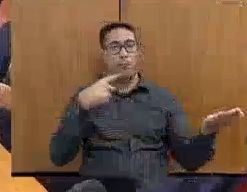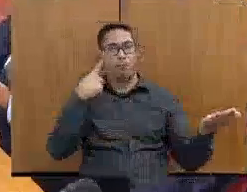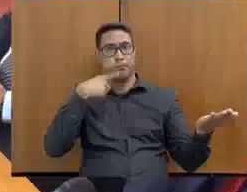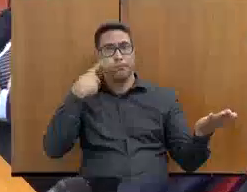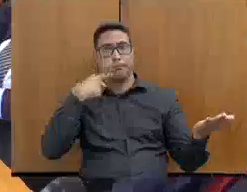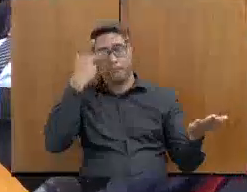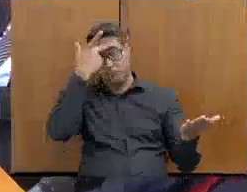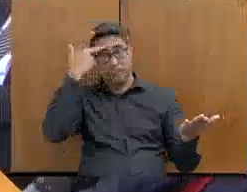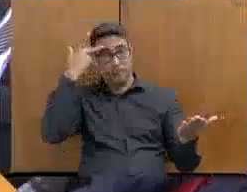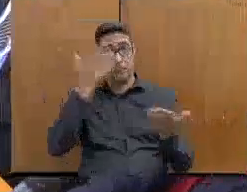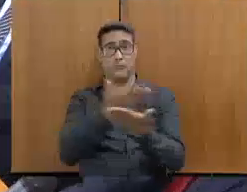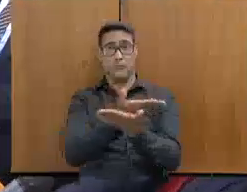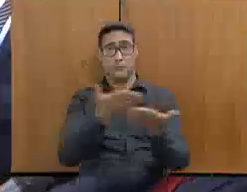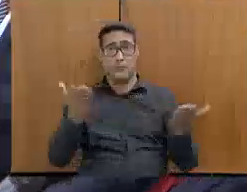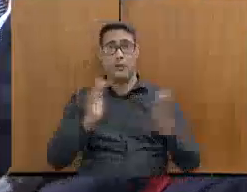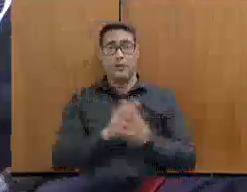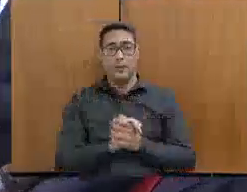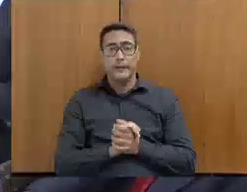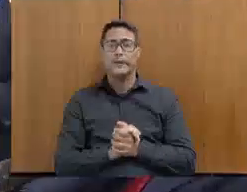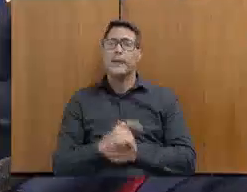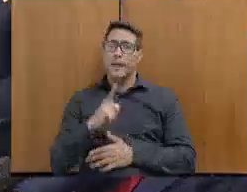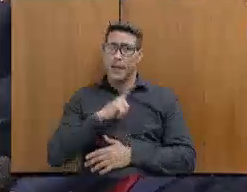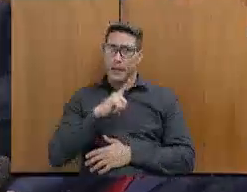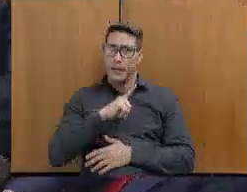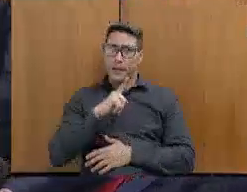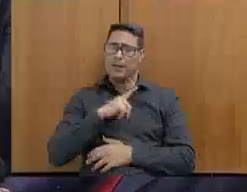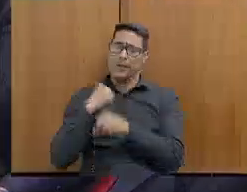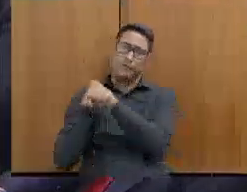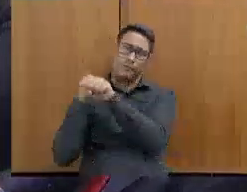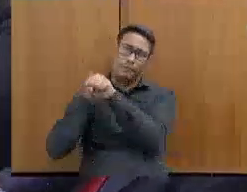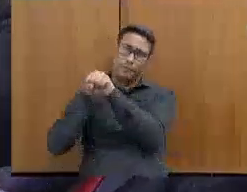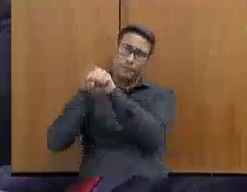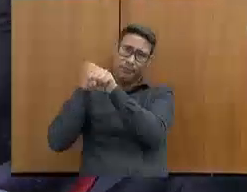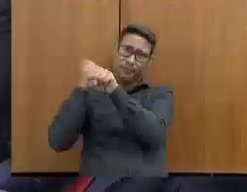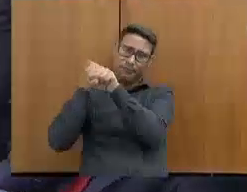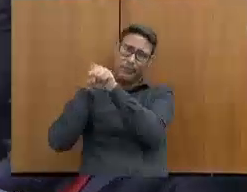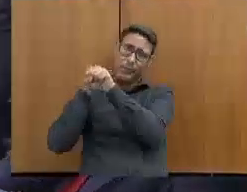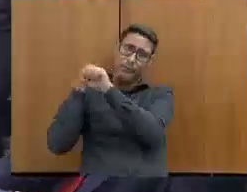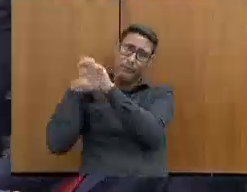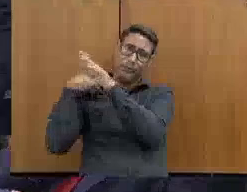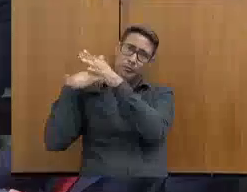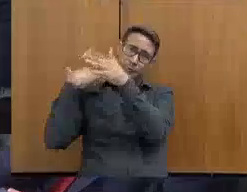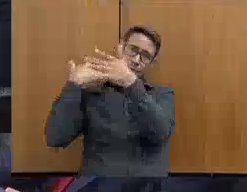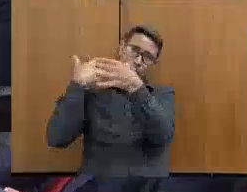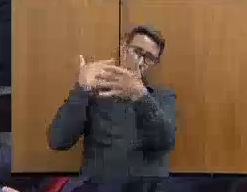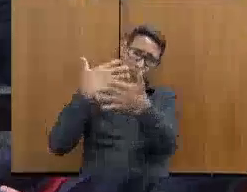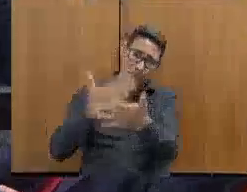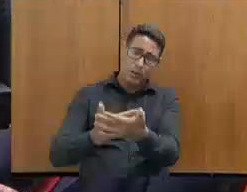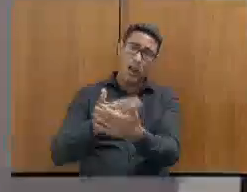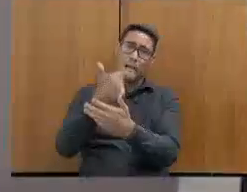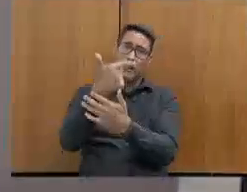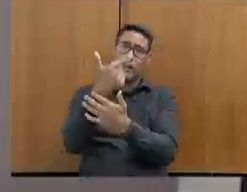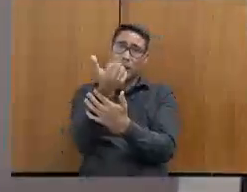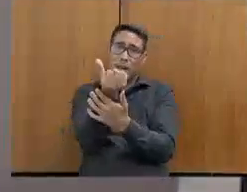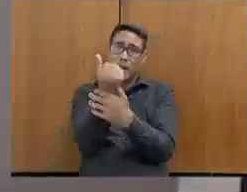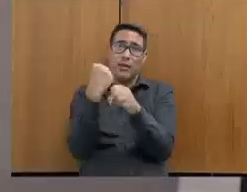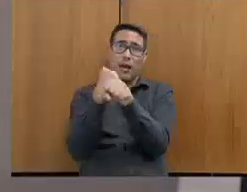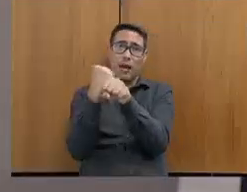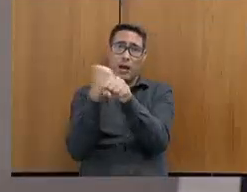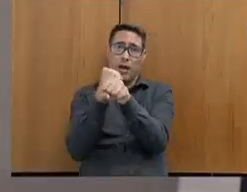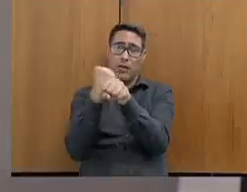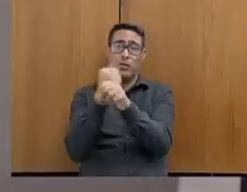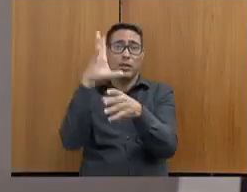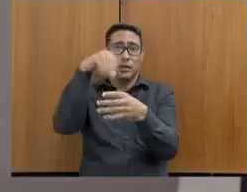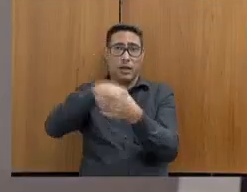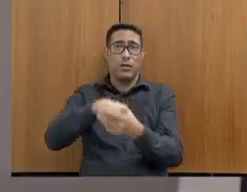senhores né eu tenho uma longa carreira na Instituição São 26 anos como delegada de polícia e hoje a polícia civil ela tem